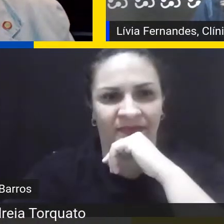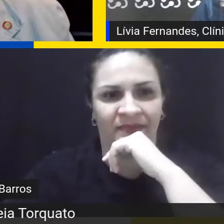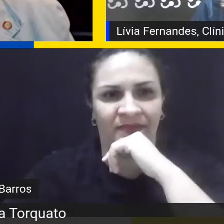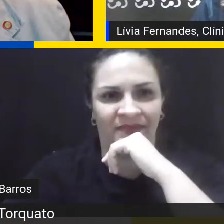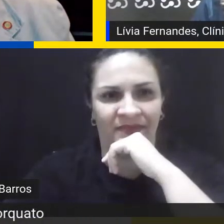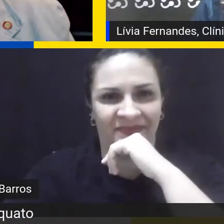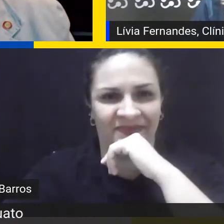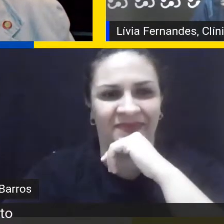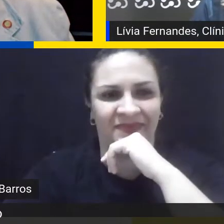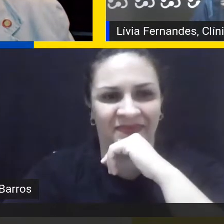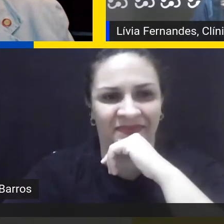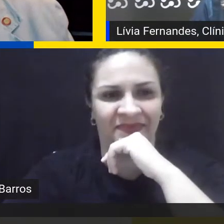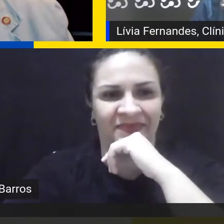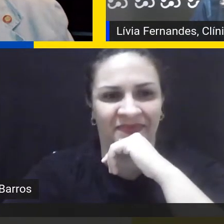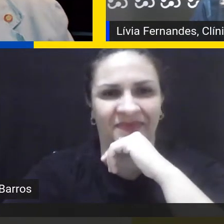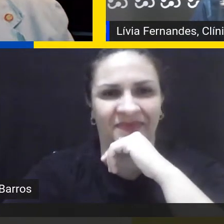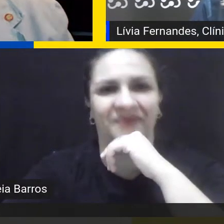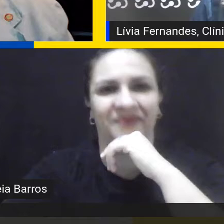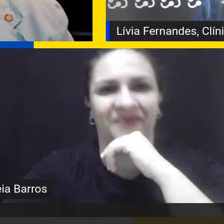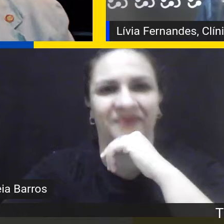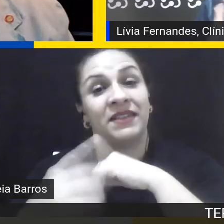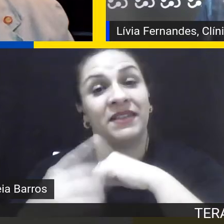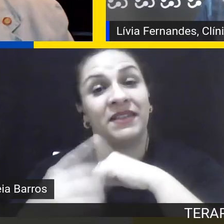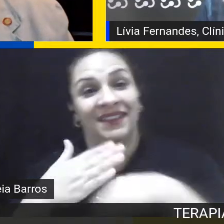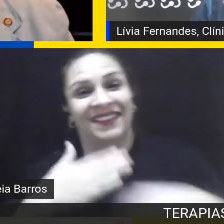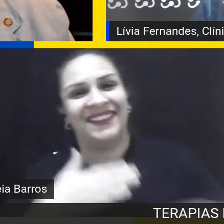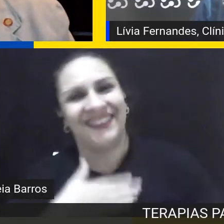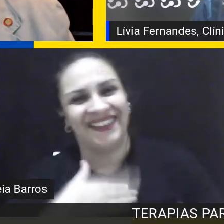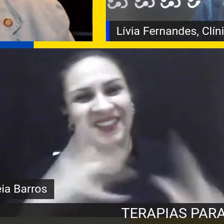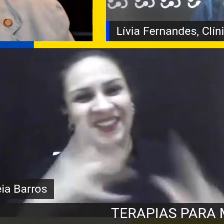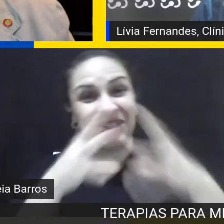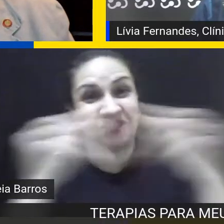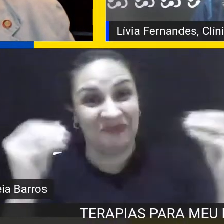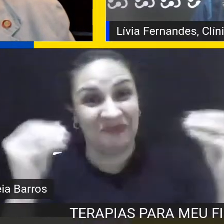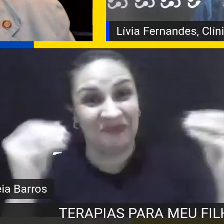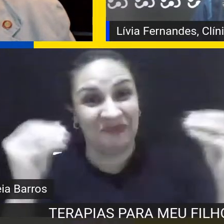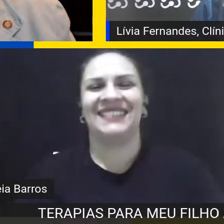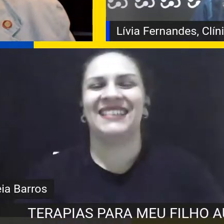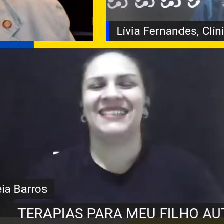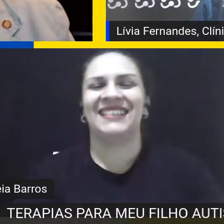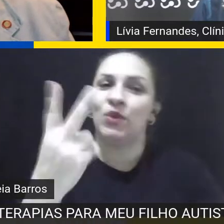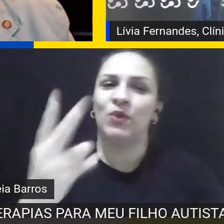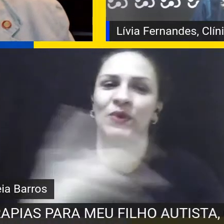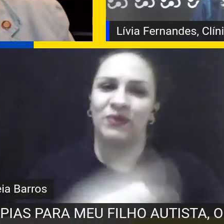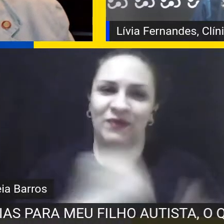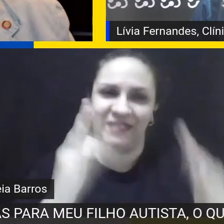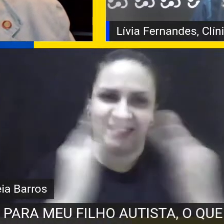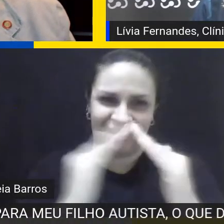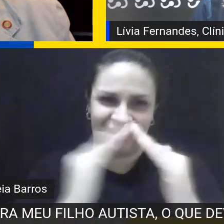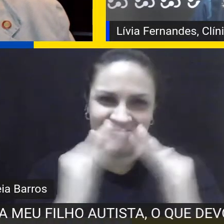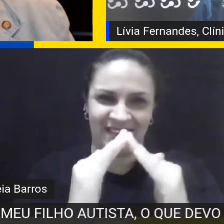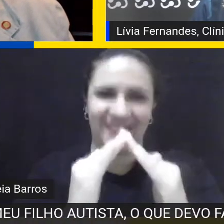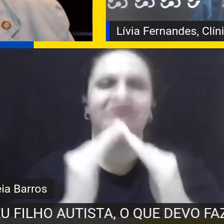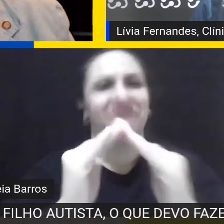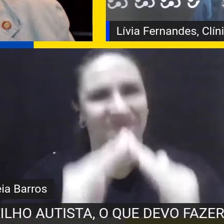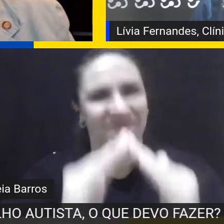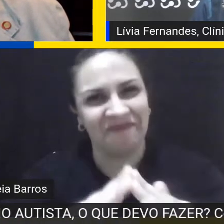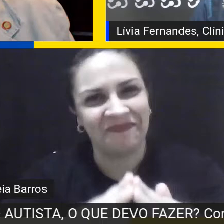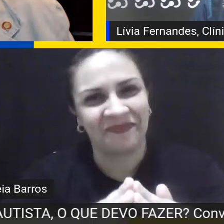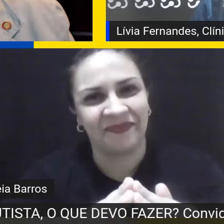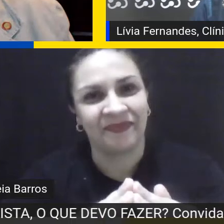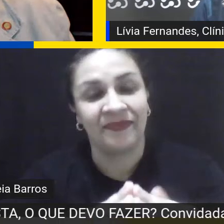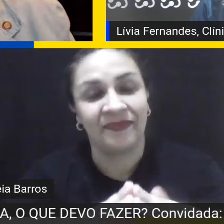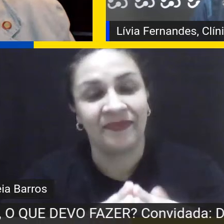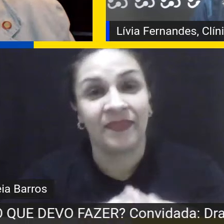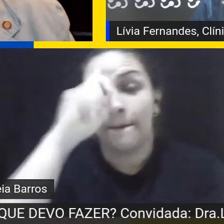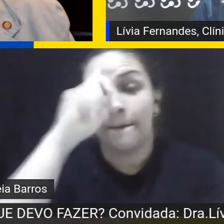Deus, olha como meu filho tá, meus filhos, ela tem 2 autistas em casa. E aí ela me mandou um